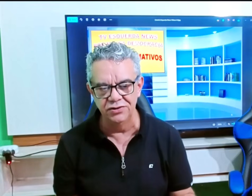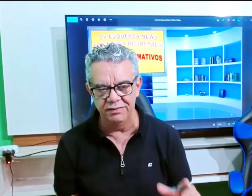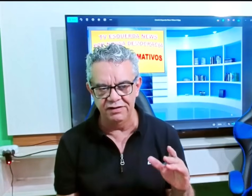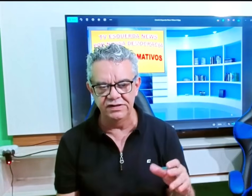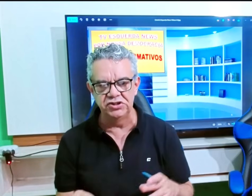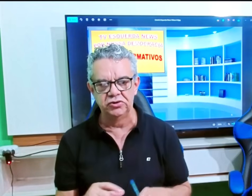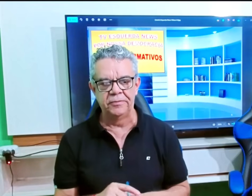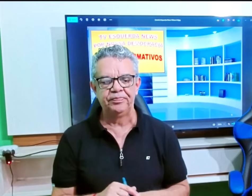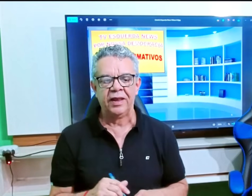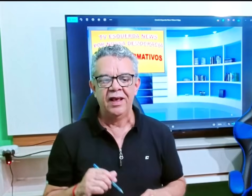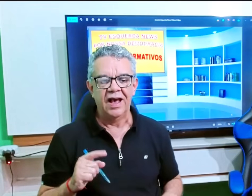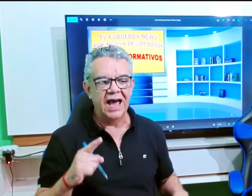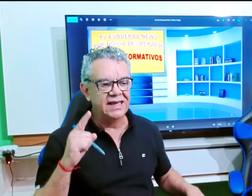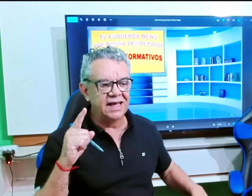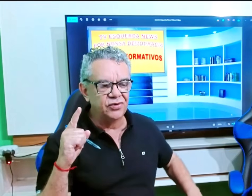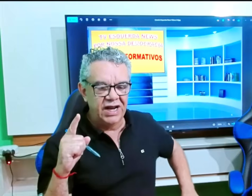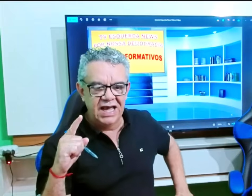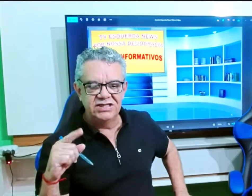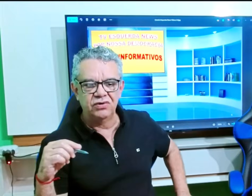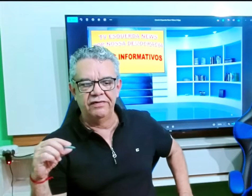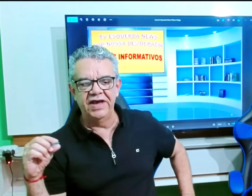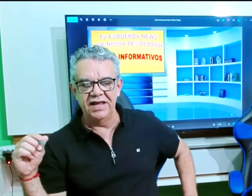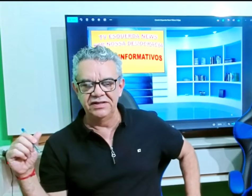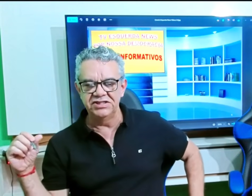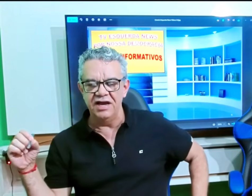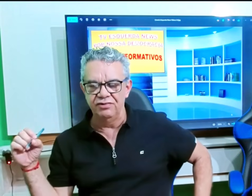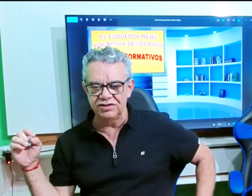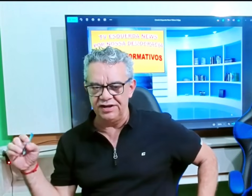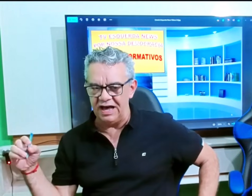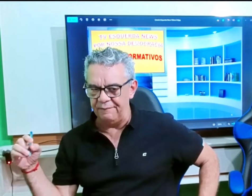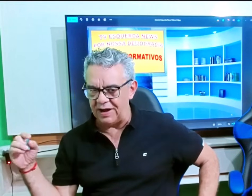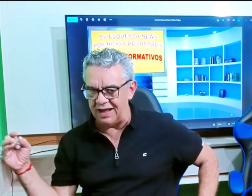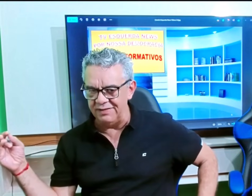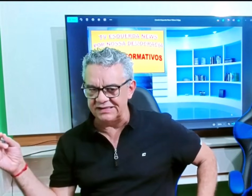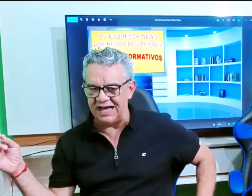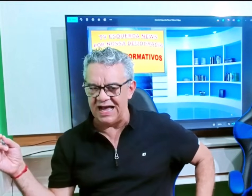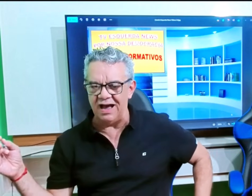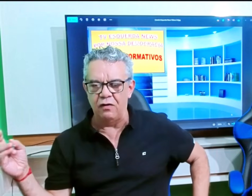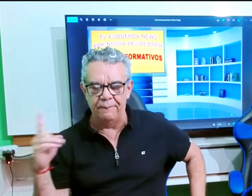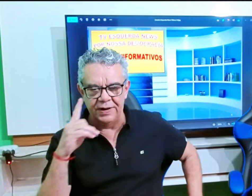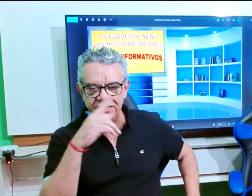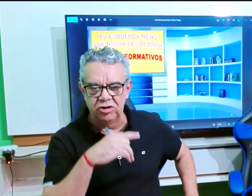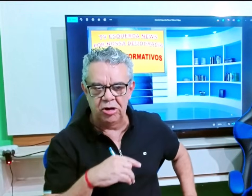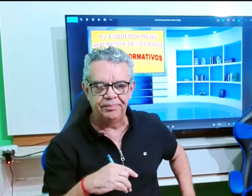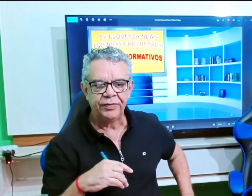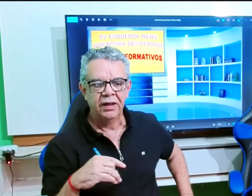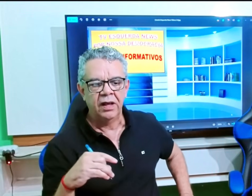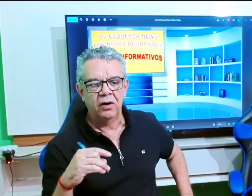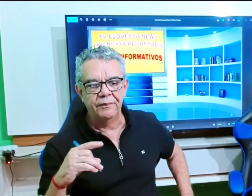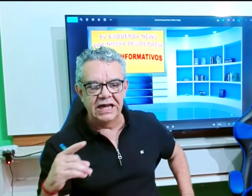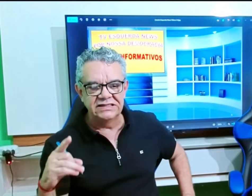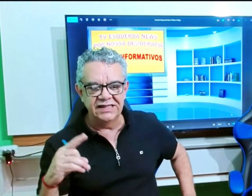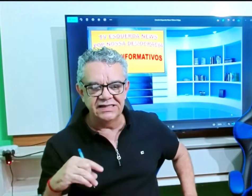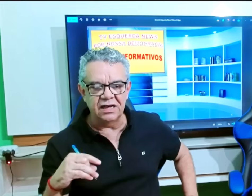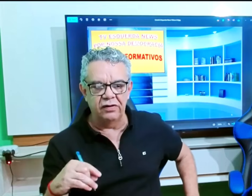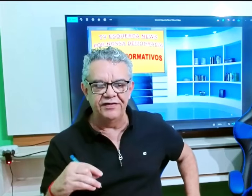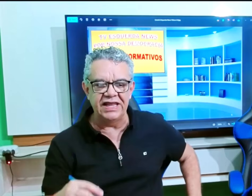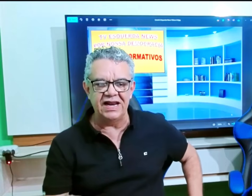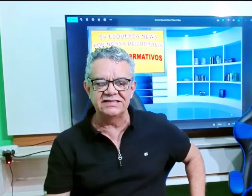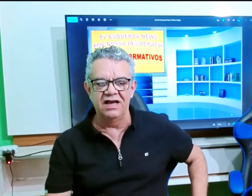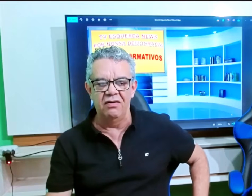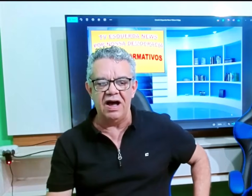início de 2021, ainda durante o governo de Jair Bolsonaro, o parlamentar acompanhou o presidente